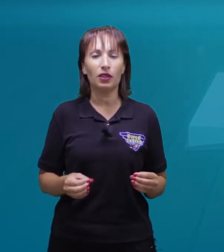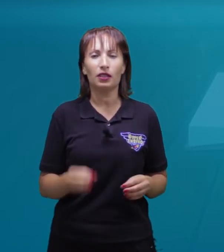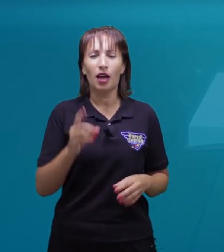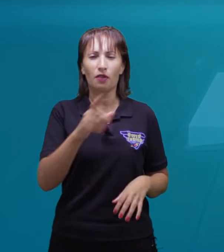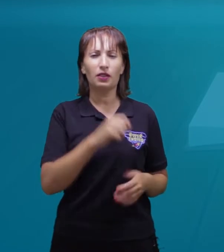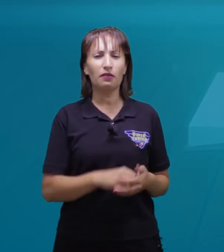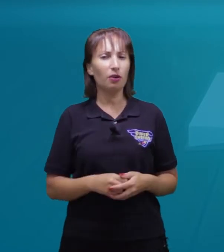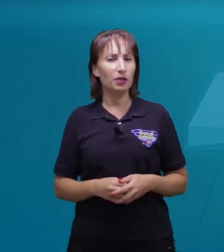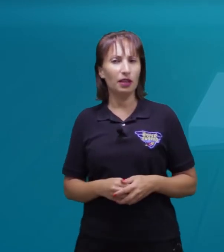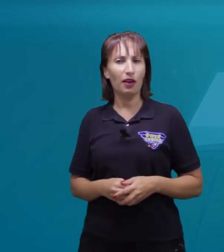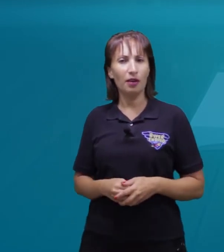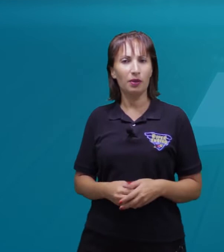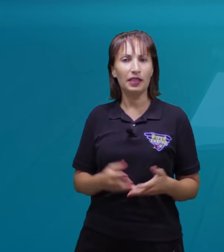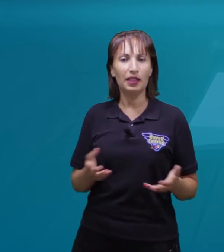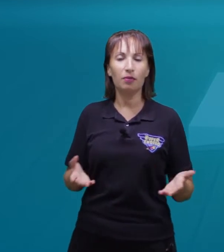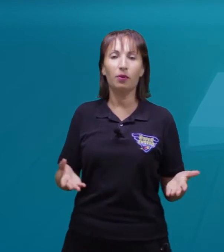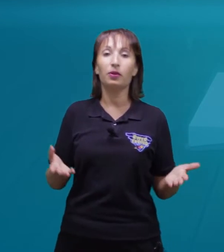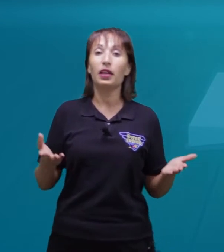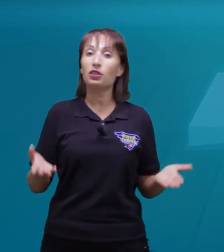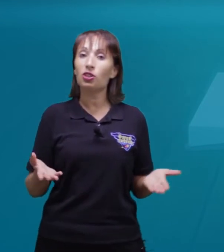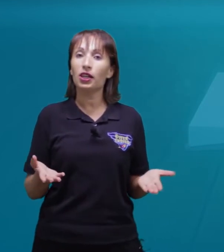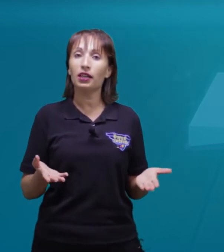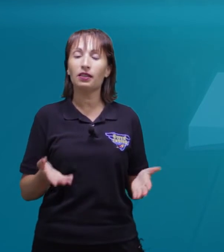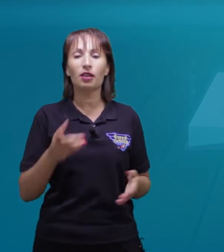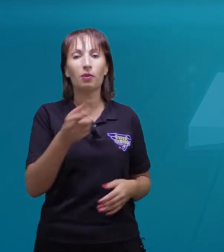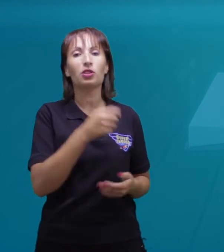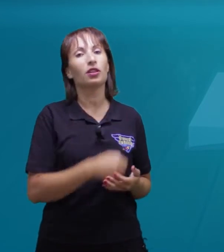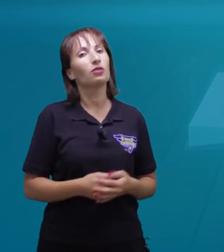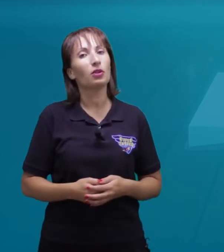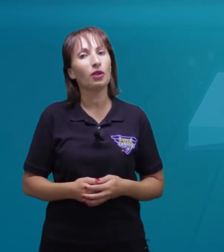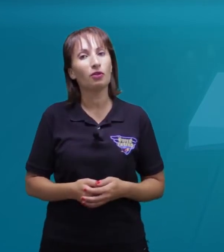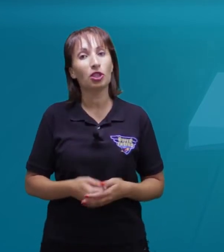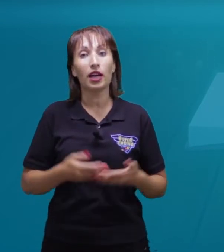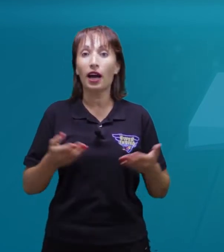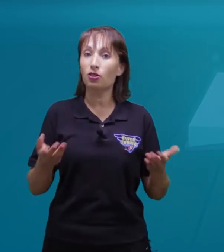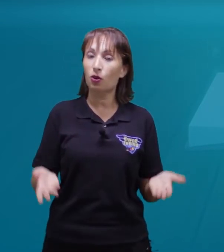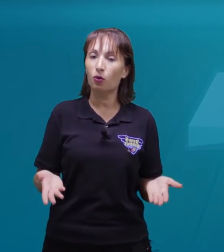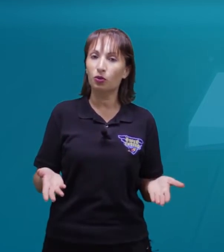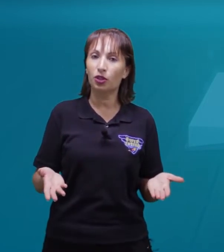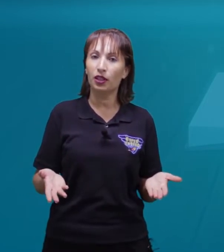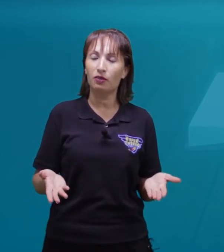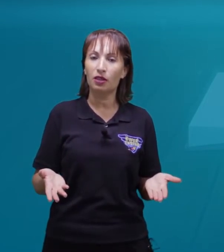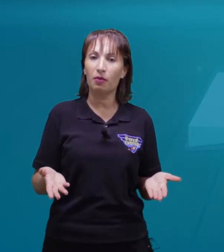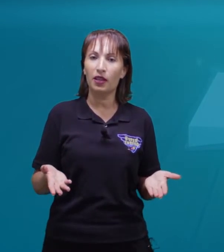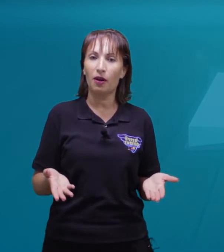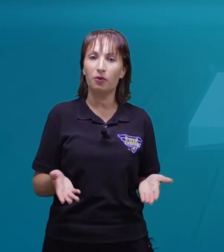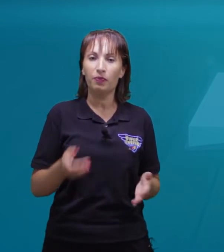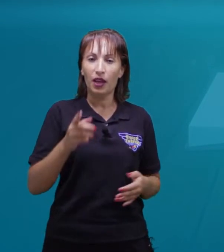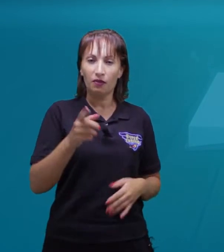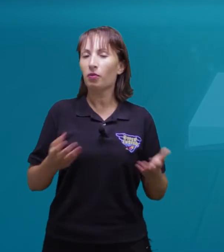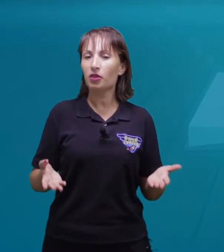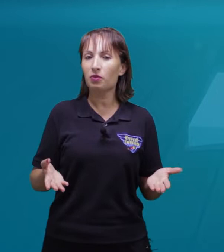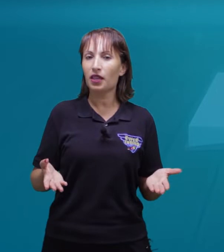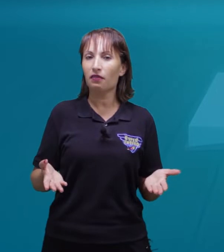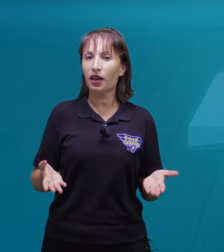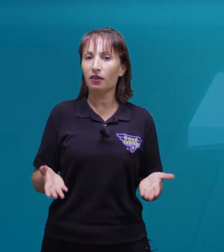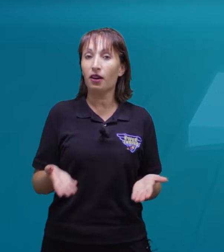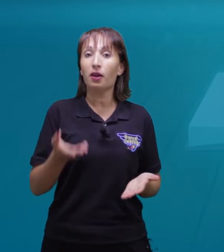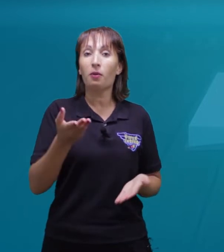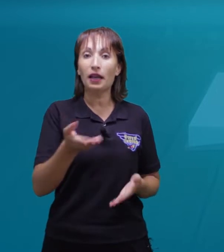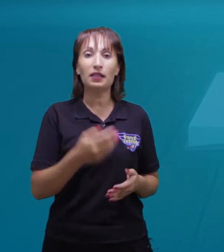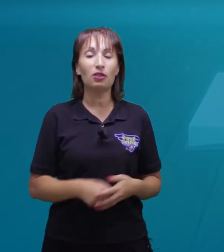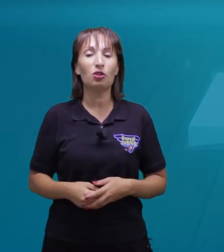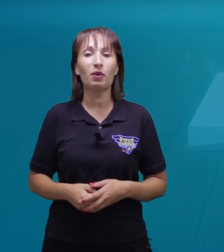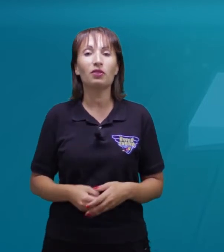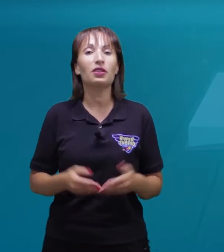as interjeições você vai observar por exemplo nas tirinha que pode ter no seu livro didático ou no jornal semanal vamos